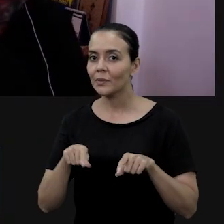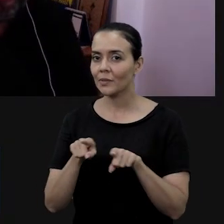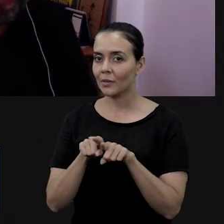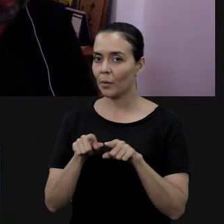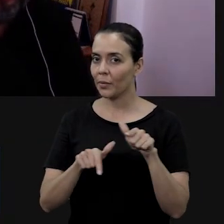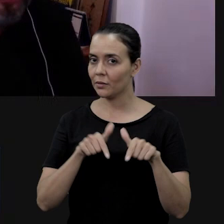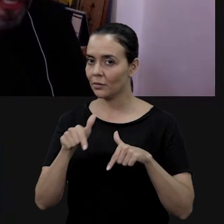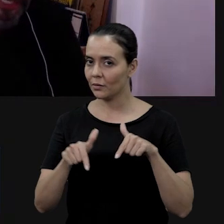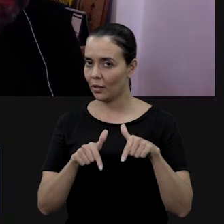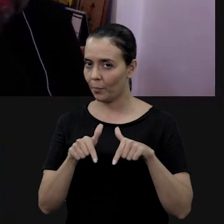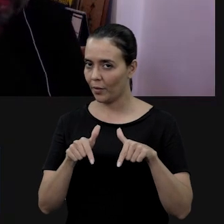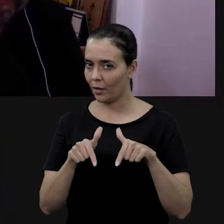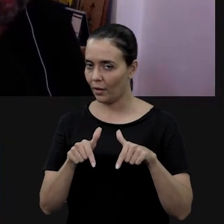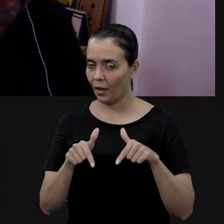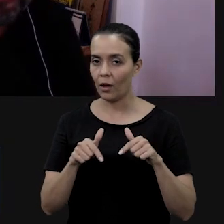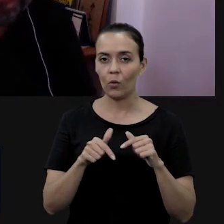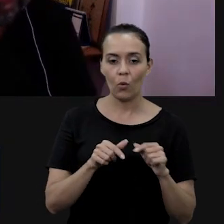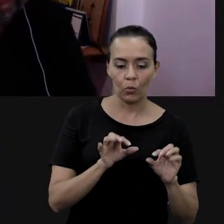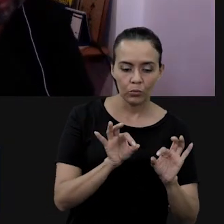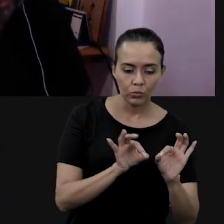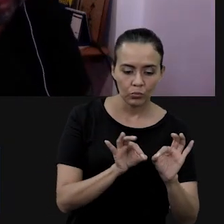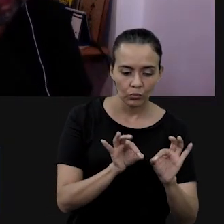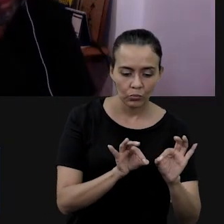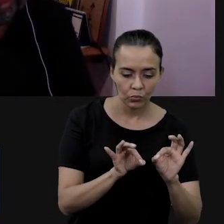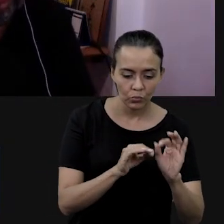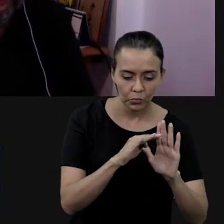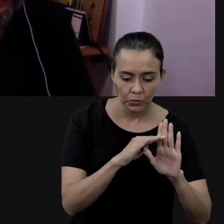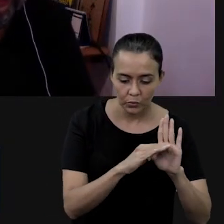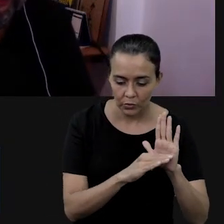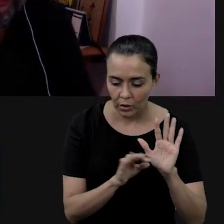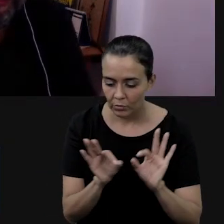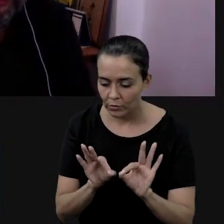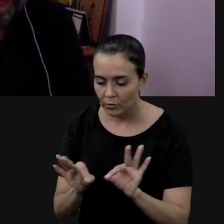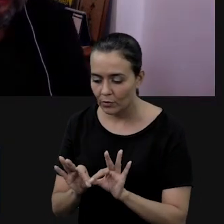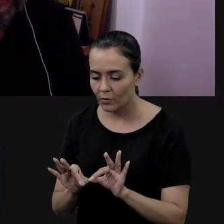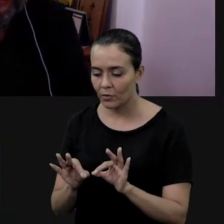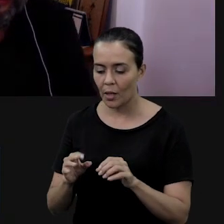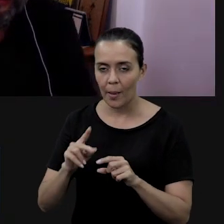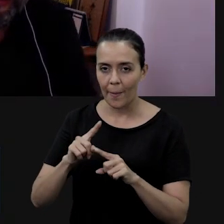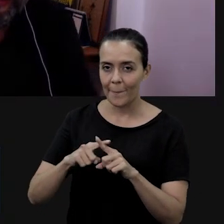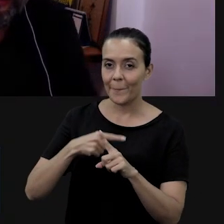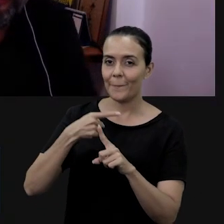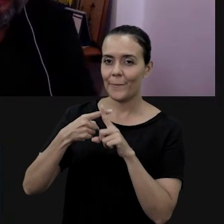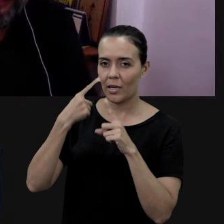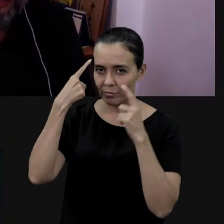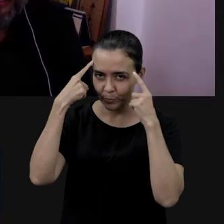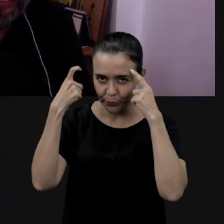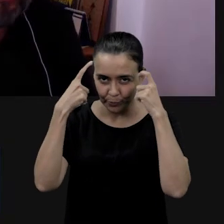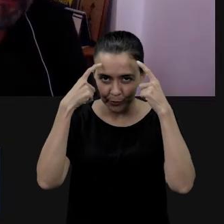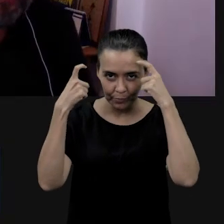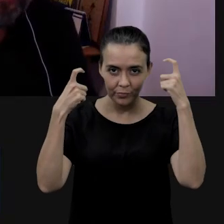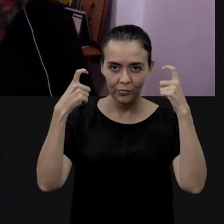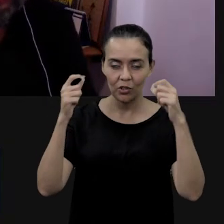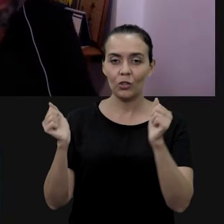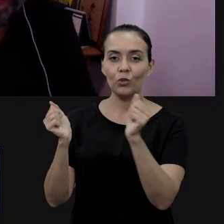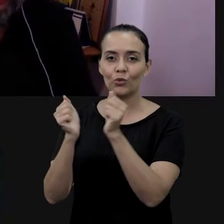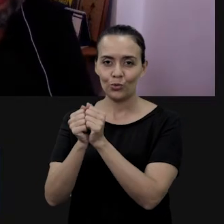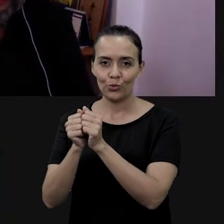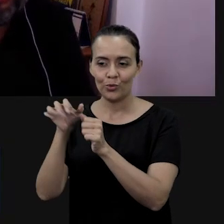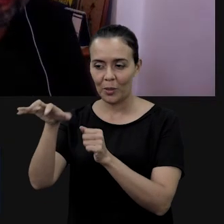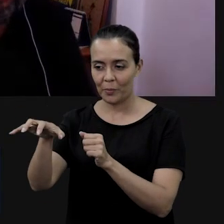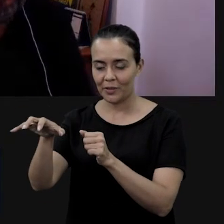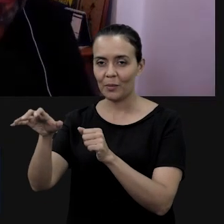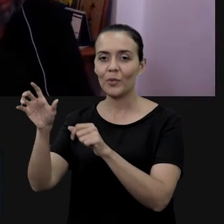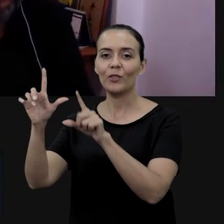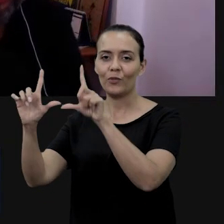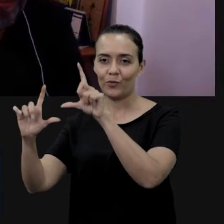todo questões técnicas, mas ele precisa trabalhar criativamente. E você está ligado ali ao departamento,